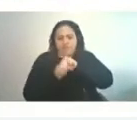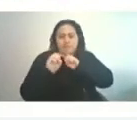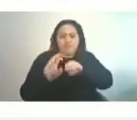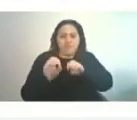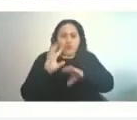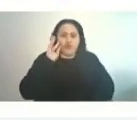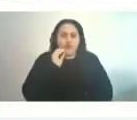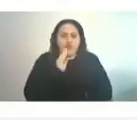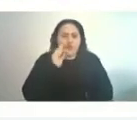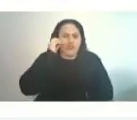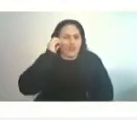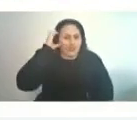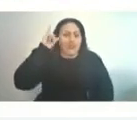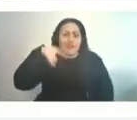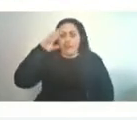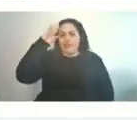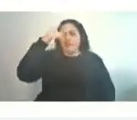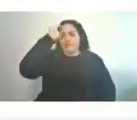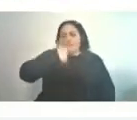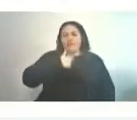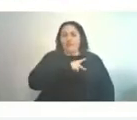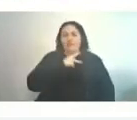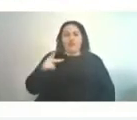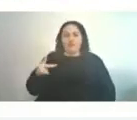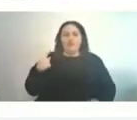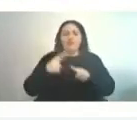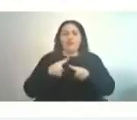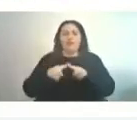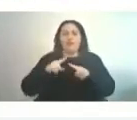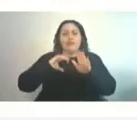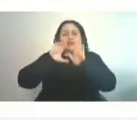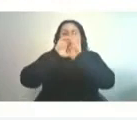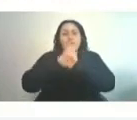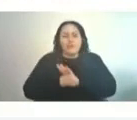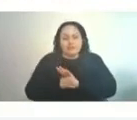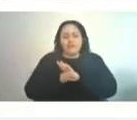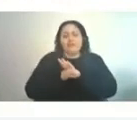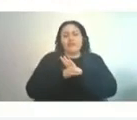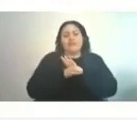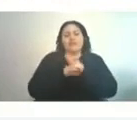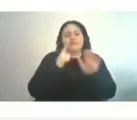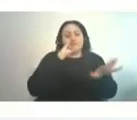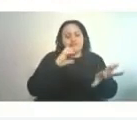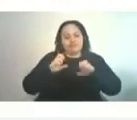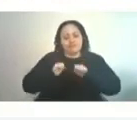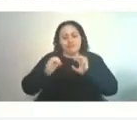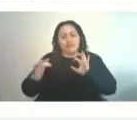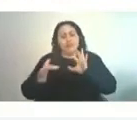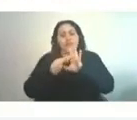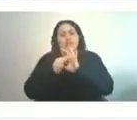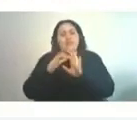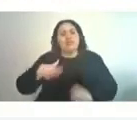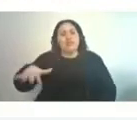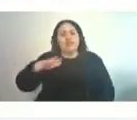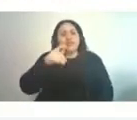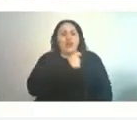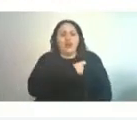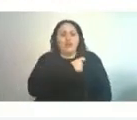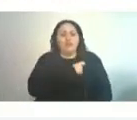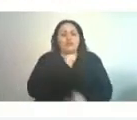informação e as estruturas cognitivas e socioemocionais dos estudantes. Esse é o nosso papel, essa é